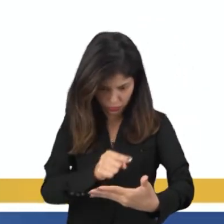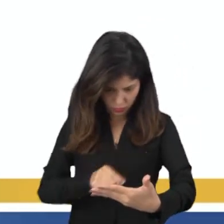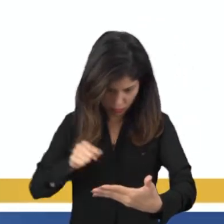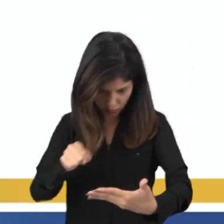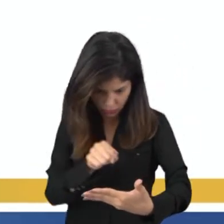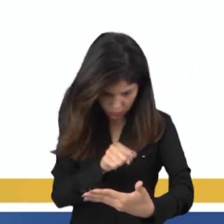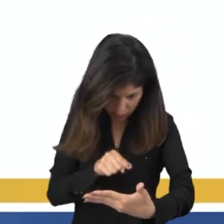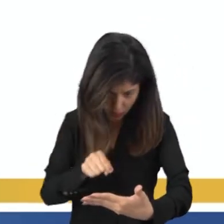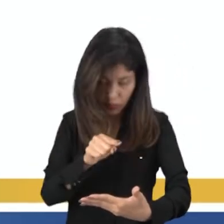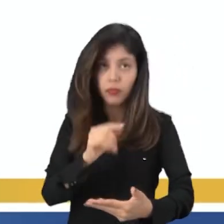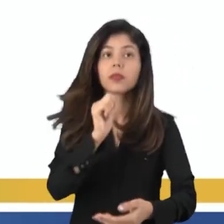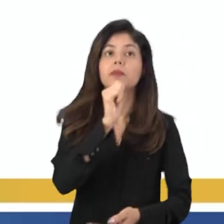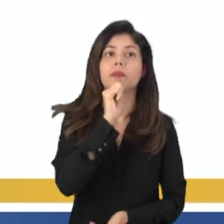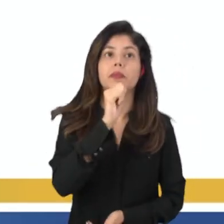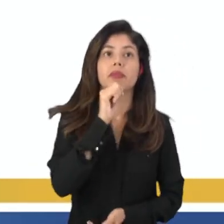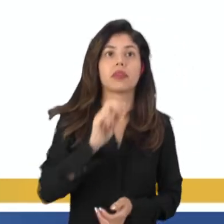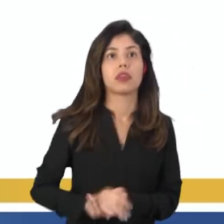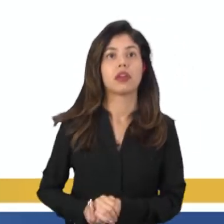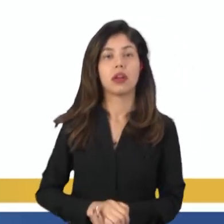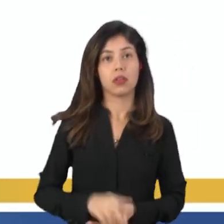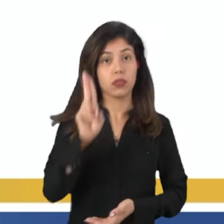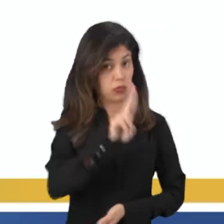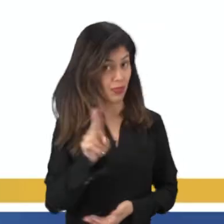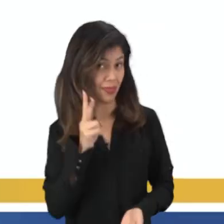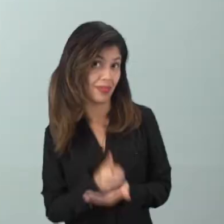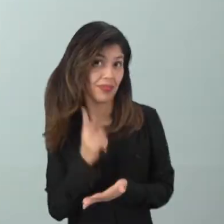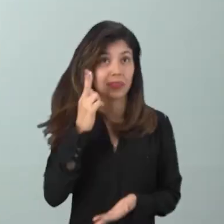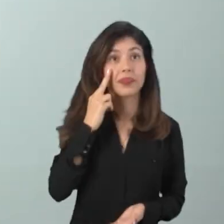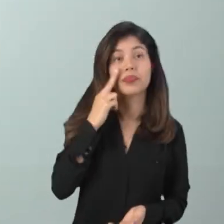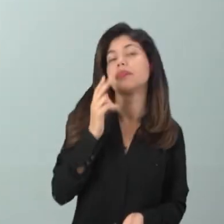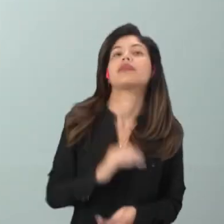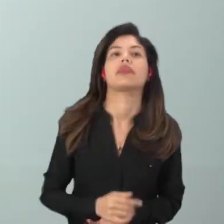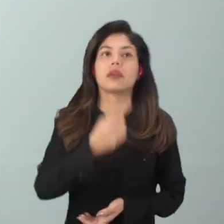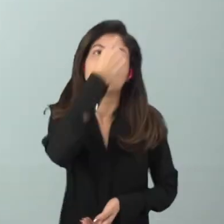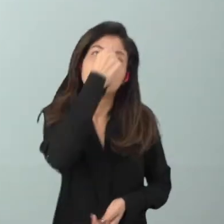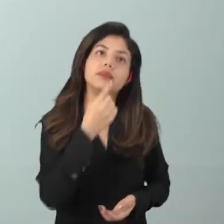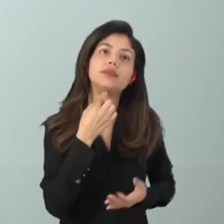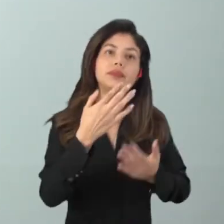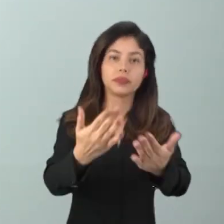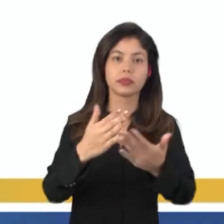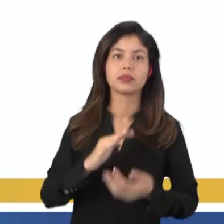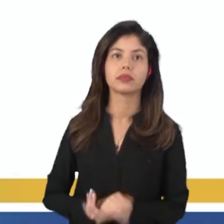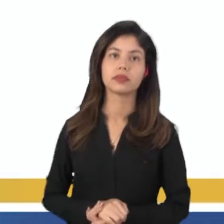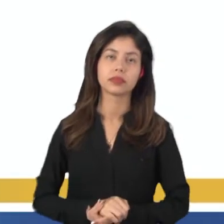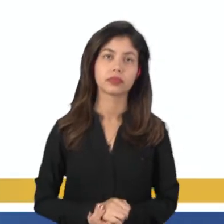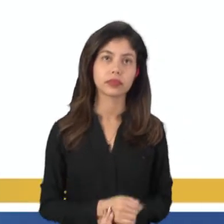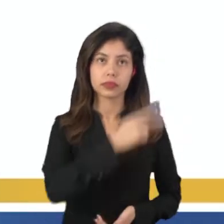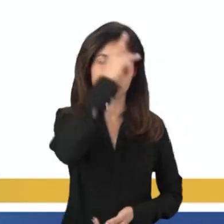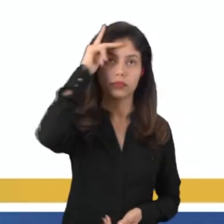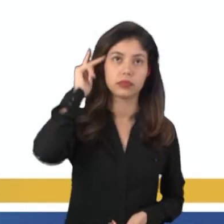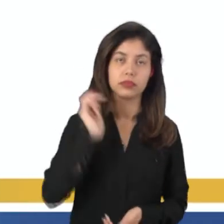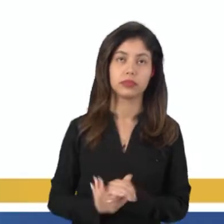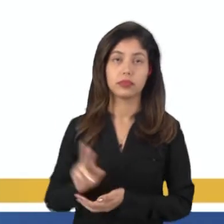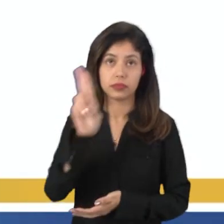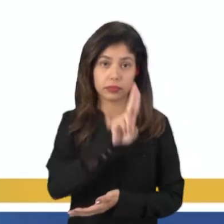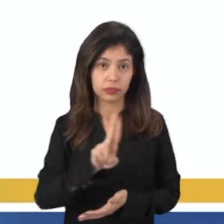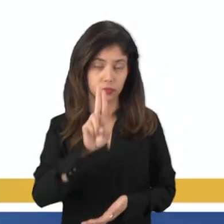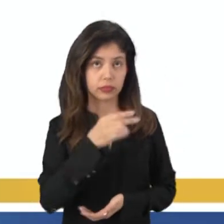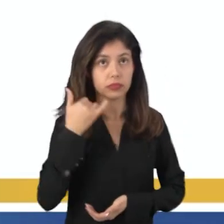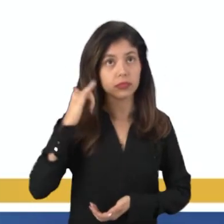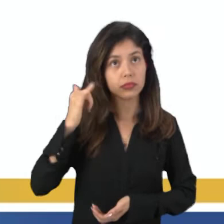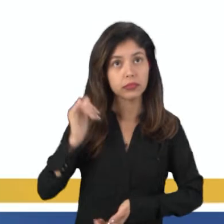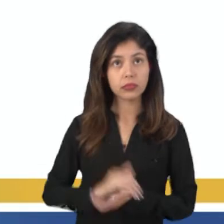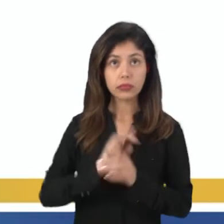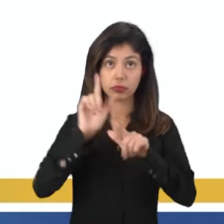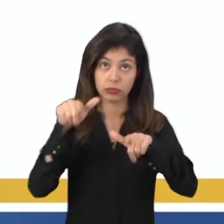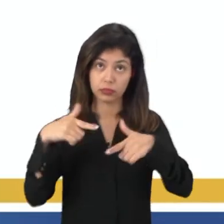os ombros ficam ainda mais curvados do que os de celulares. Veja na imagem que tem uma pessoa usando um celular e